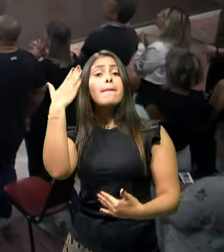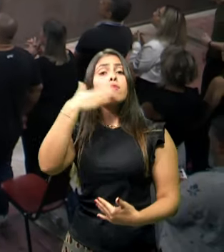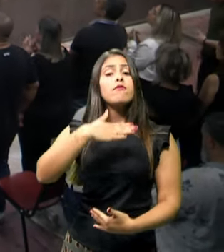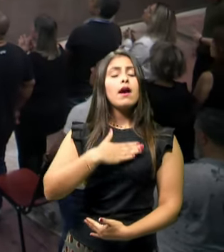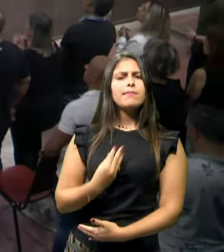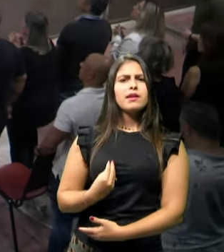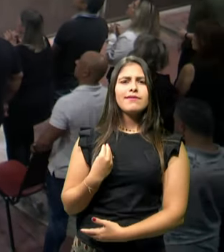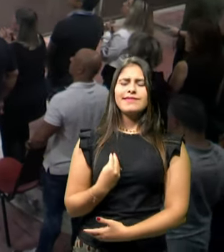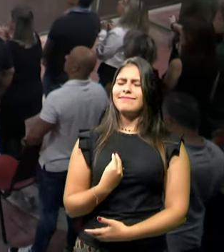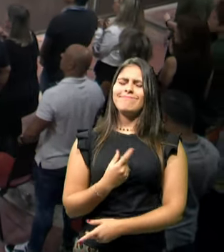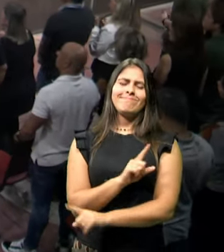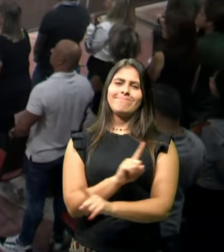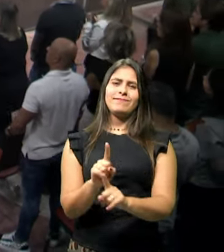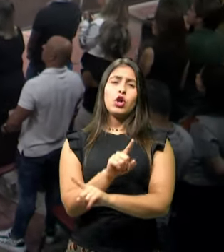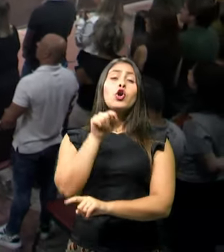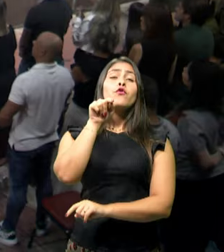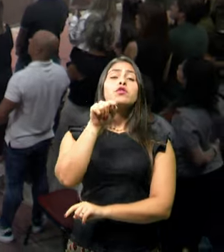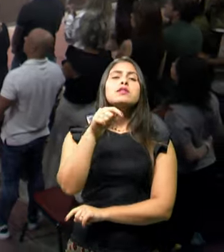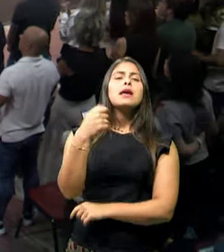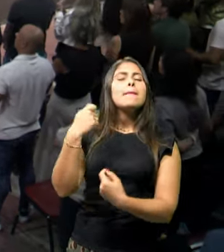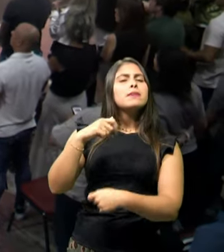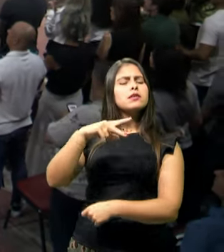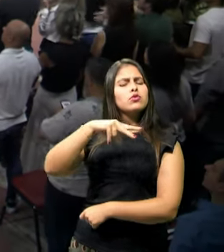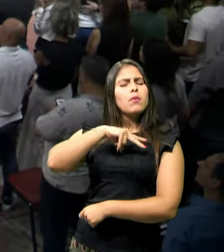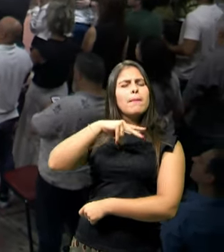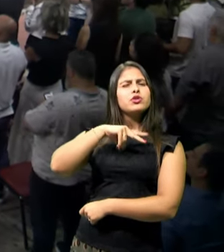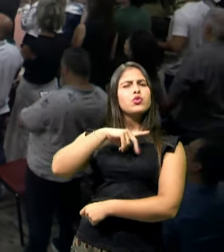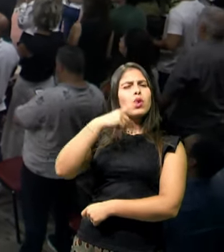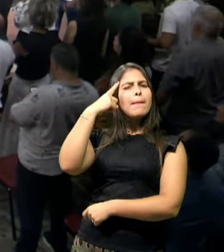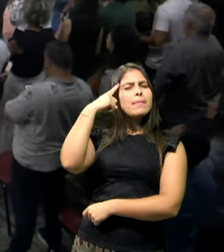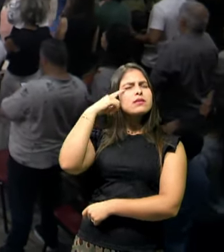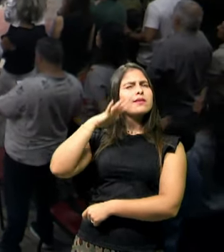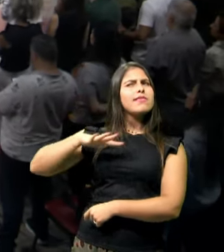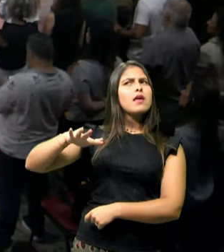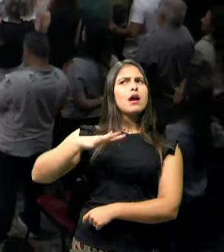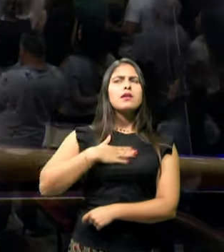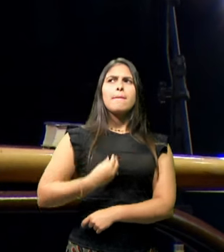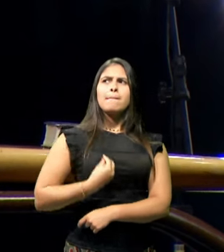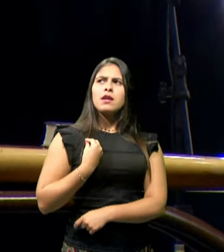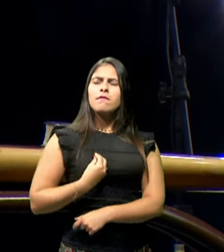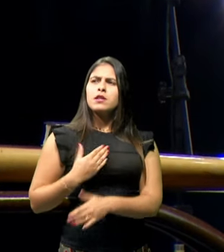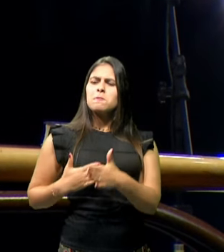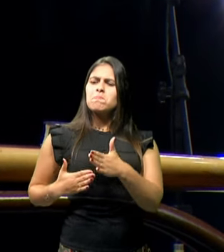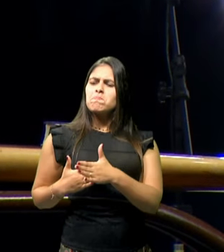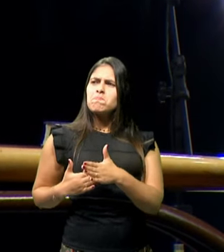Pense, que áreas da sua vida você está precisando tomar uma decisão para romper, para mudar de estação?